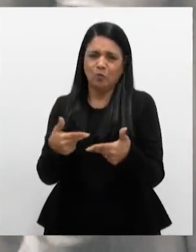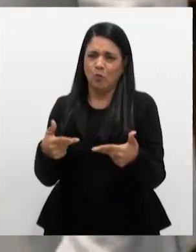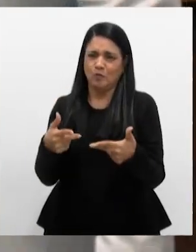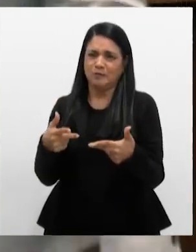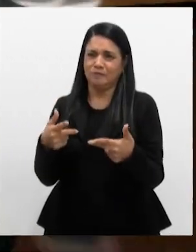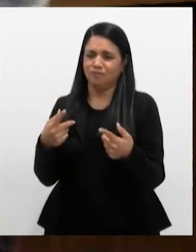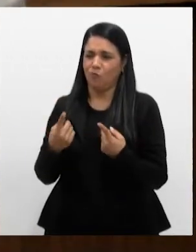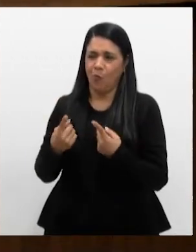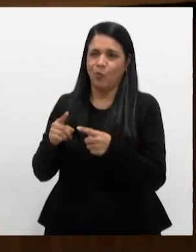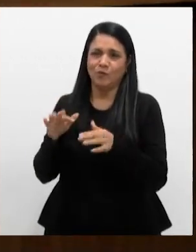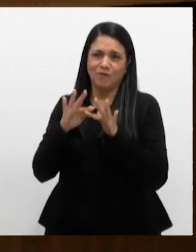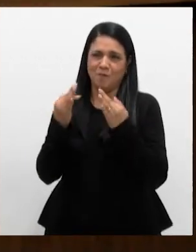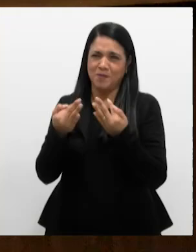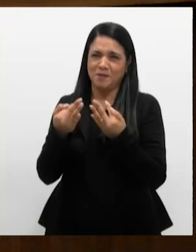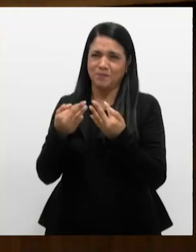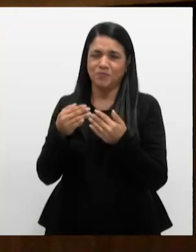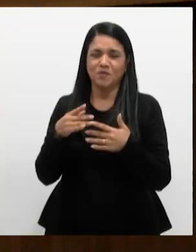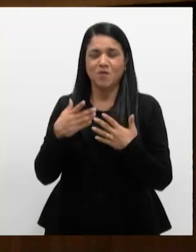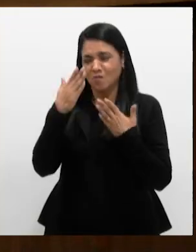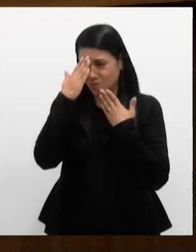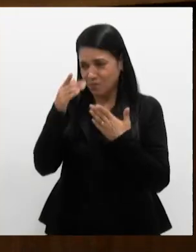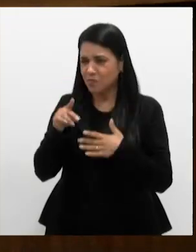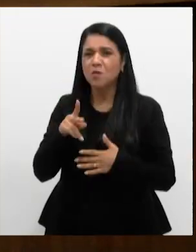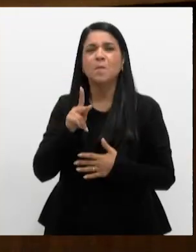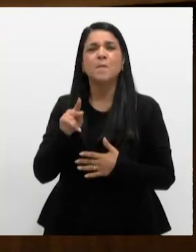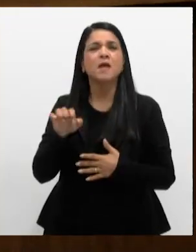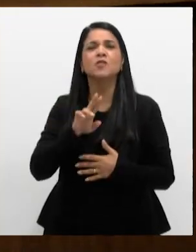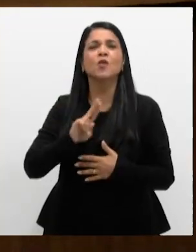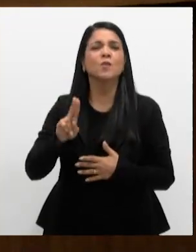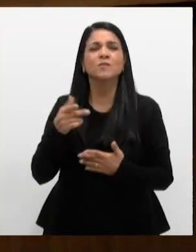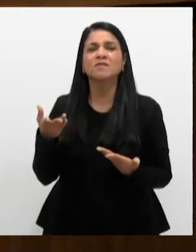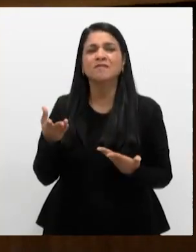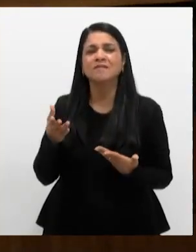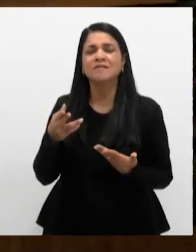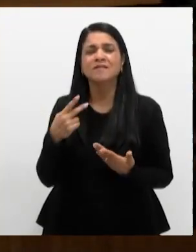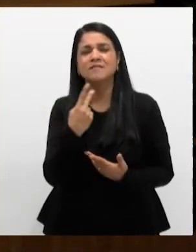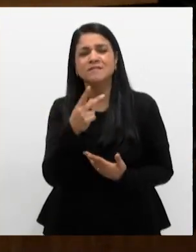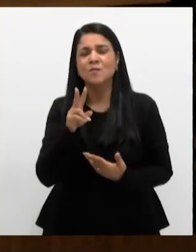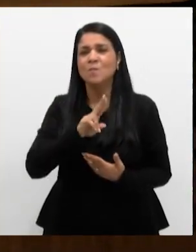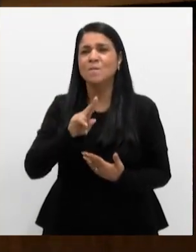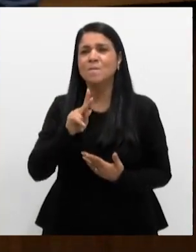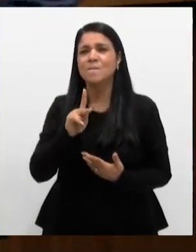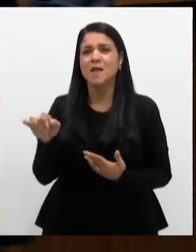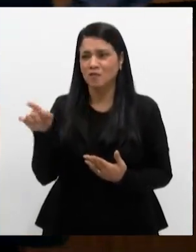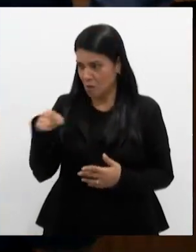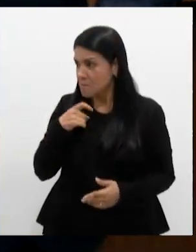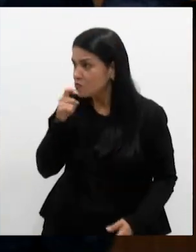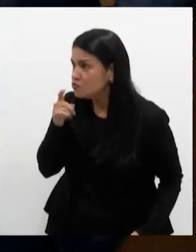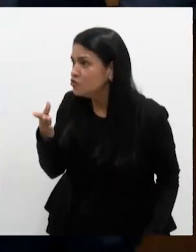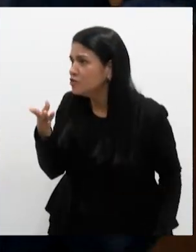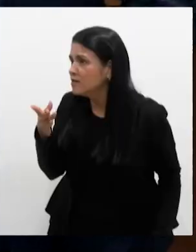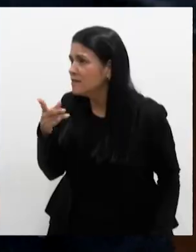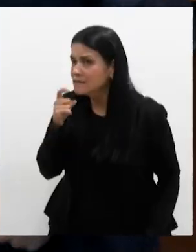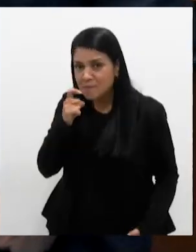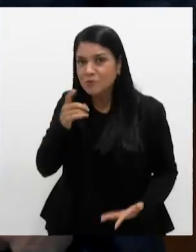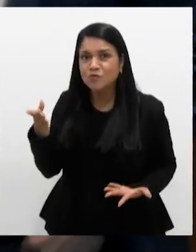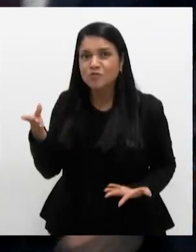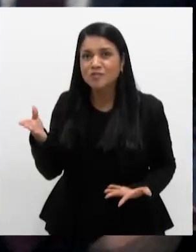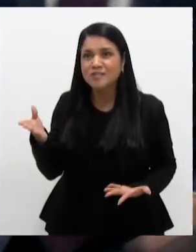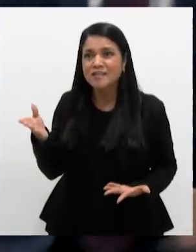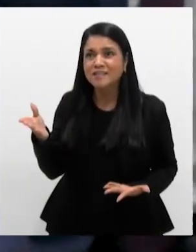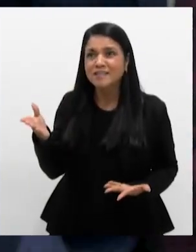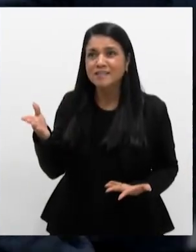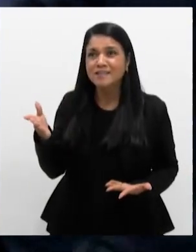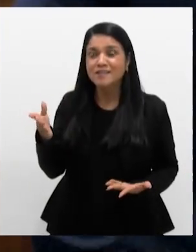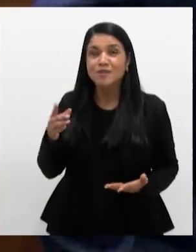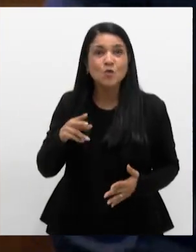dele. Muito obrigado. Qual o nome do seu pai? Fala aí, tá perguntando o nome do seu pai? Resiste que isso é mentira, pelo amor de Deus, cara. Eu nunca